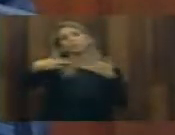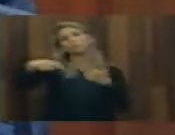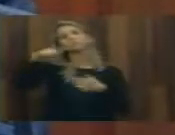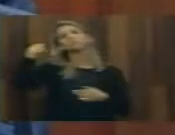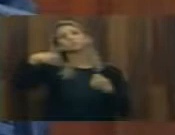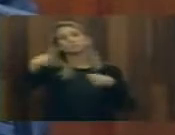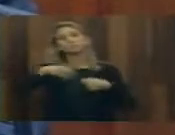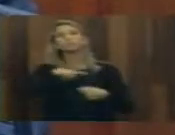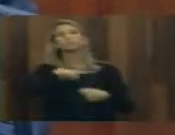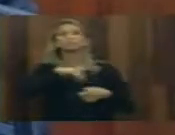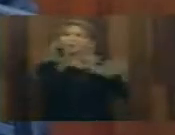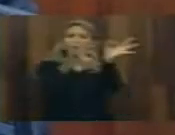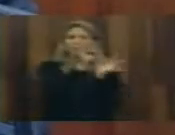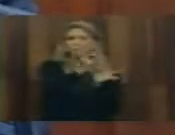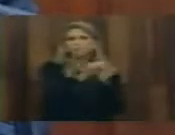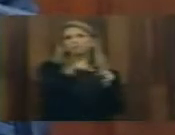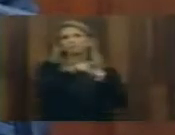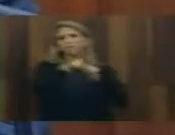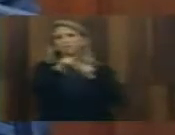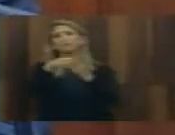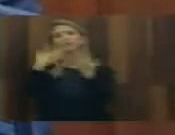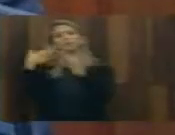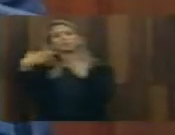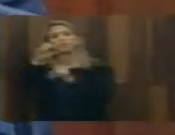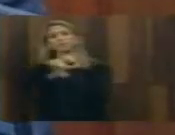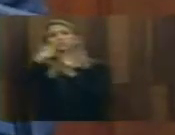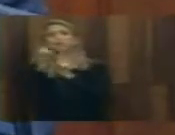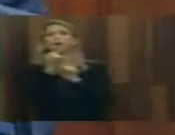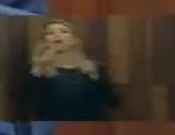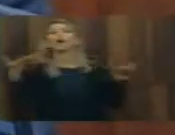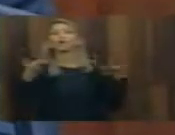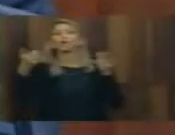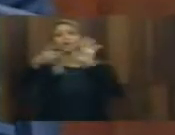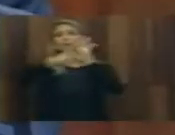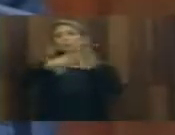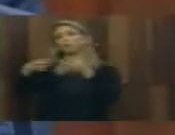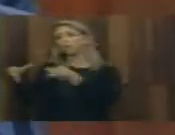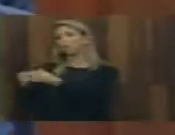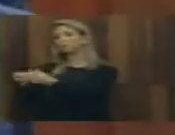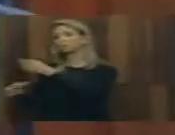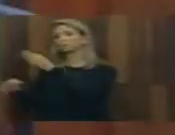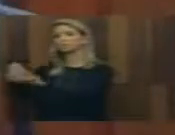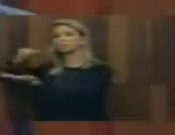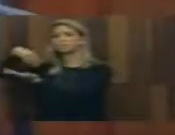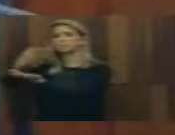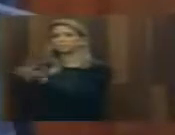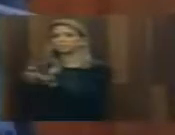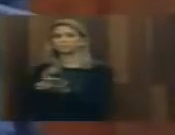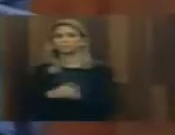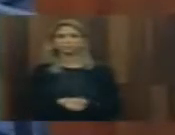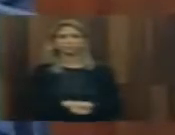pelas organizações sociais de assistência social. O projeto será encaminhado à CCJ.